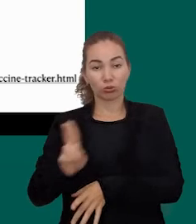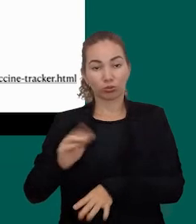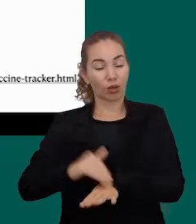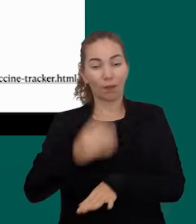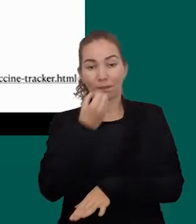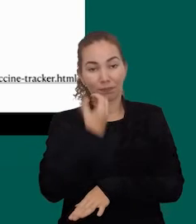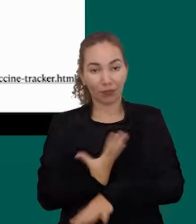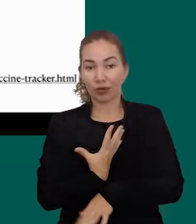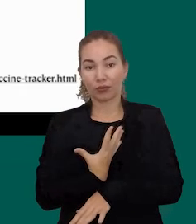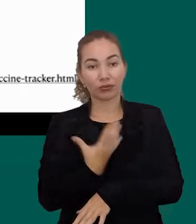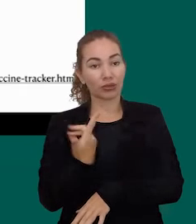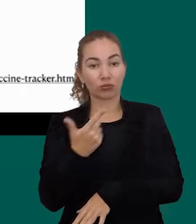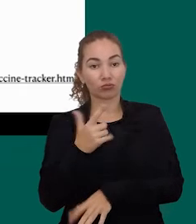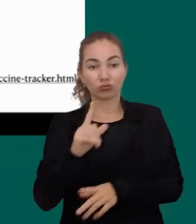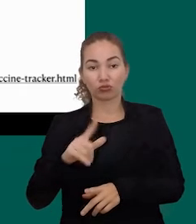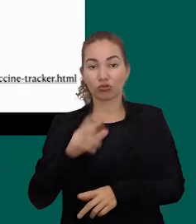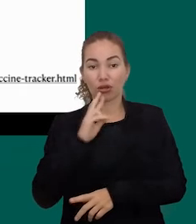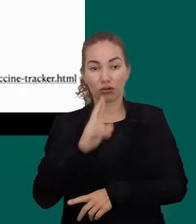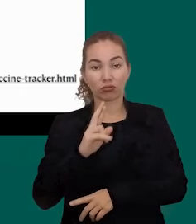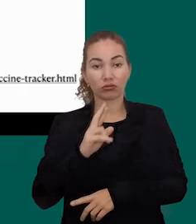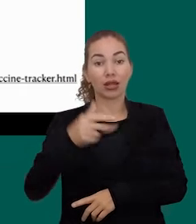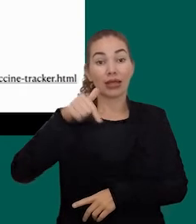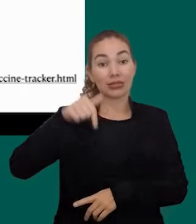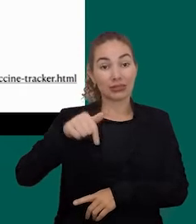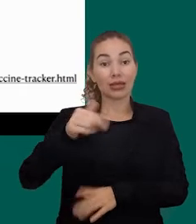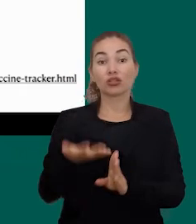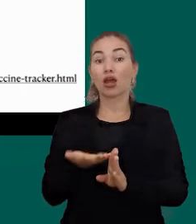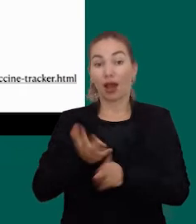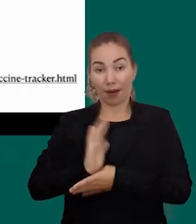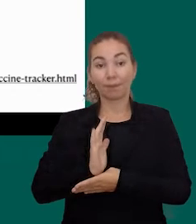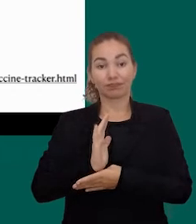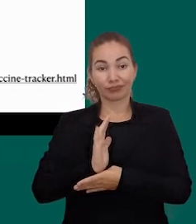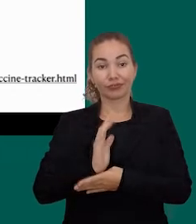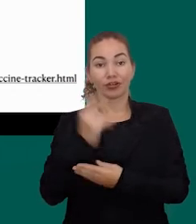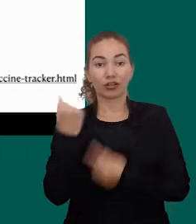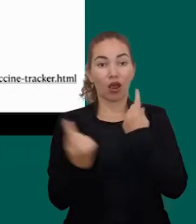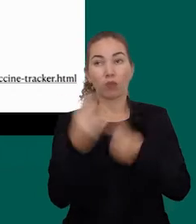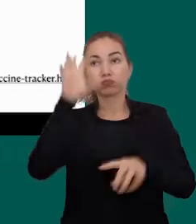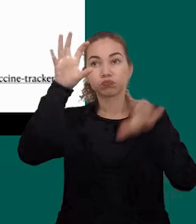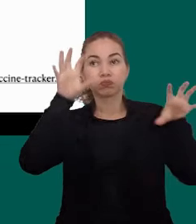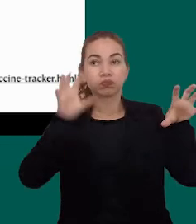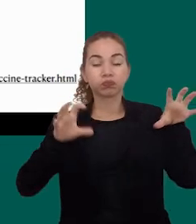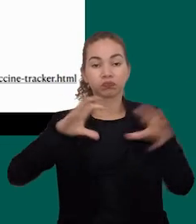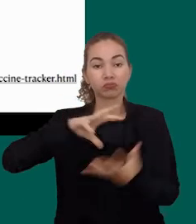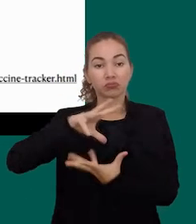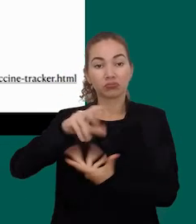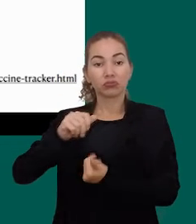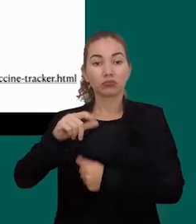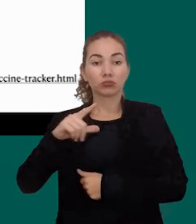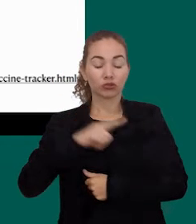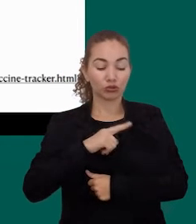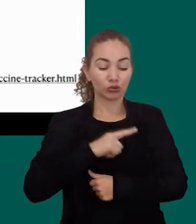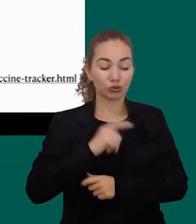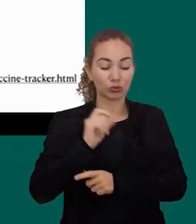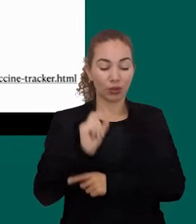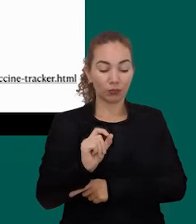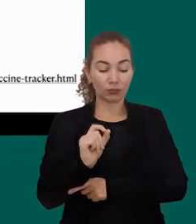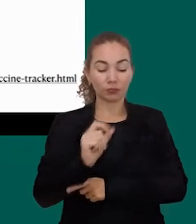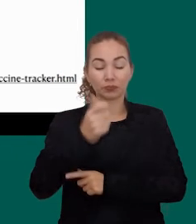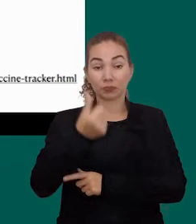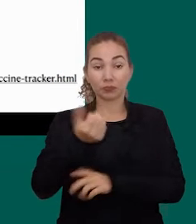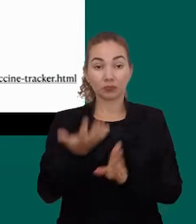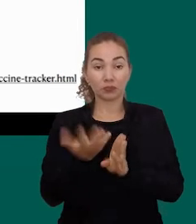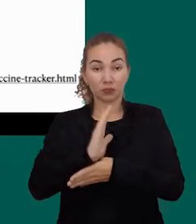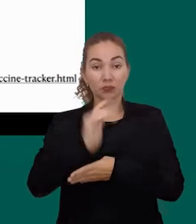eram eficazes ou que não eram seguras. A gente tem 7 vacinas aprovadas em algum lugar do mundo para uso, 6 vacinas autorizadas, por exemplo,